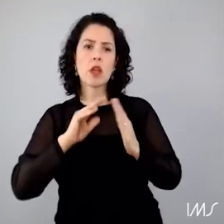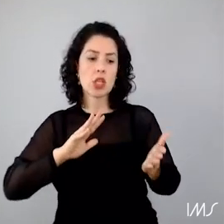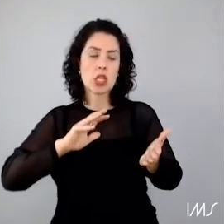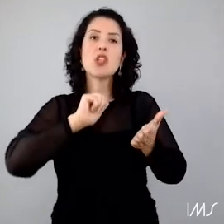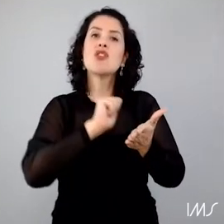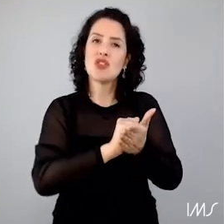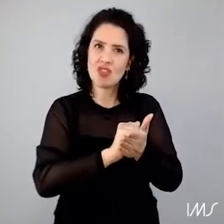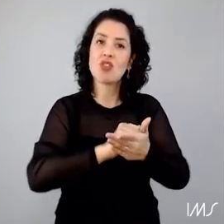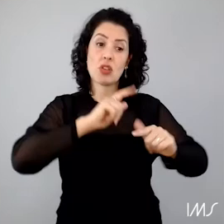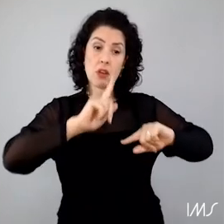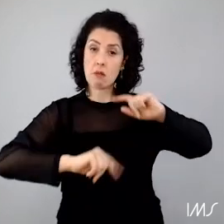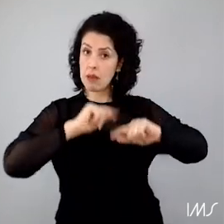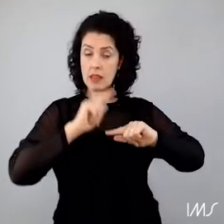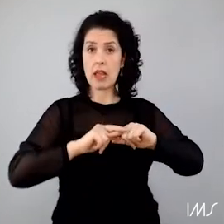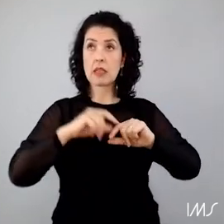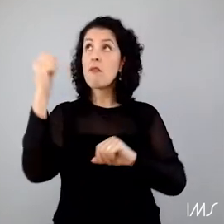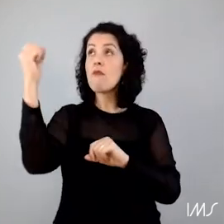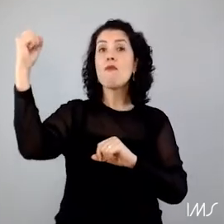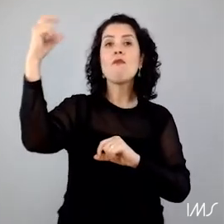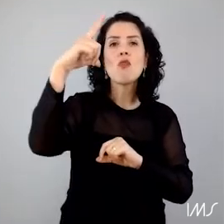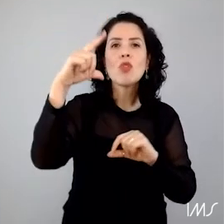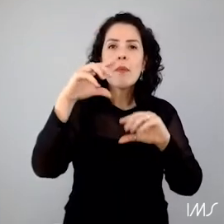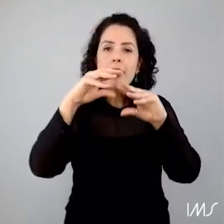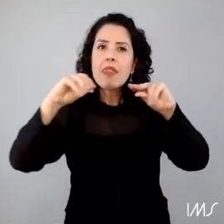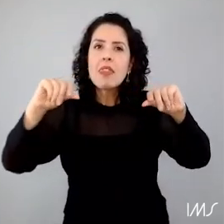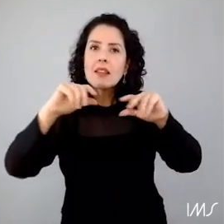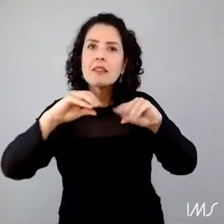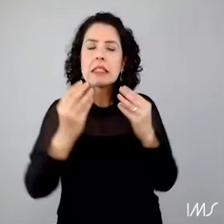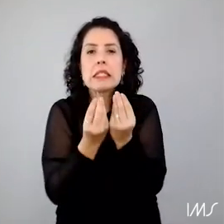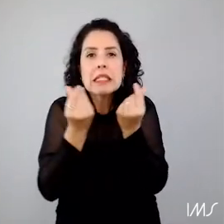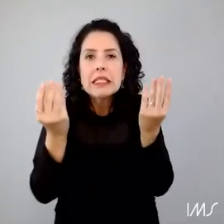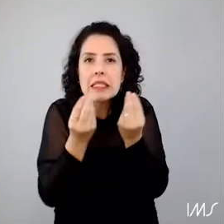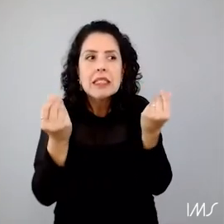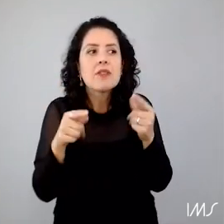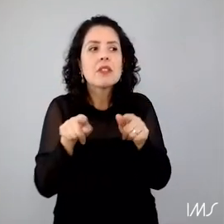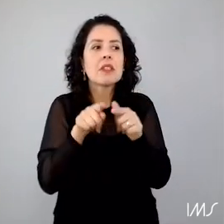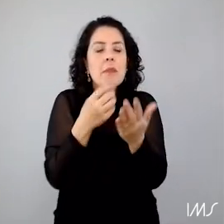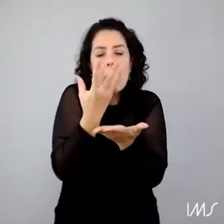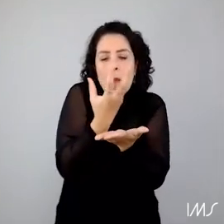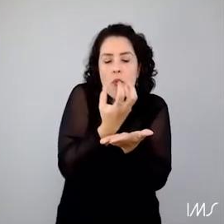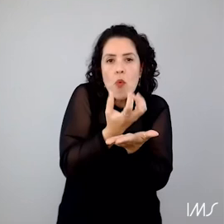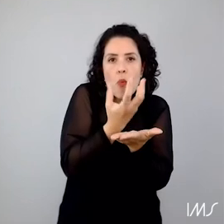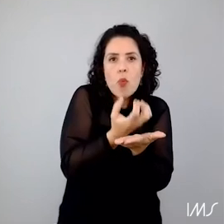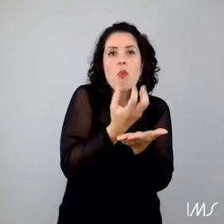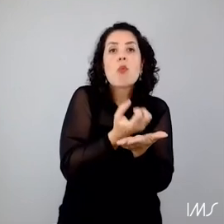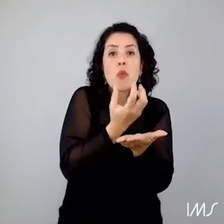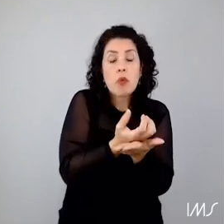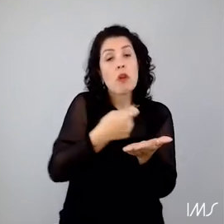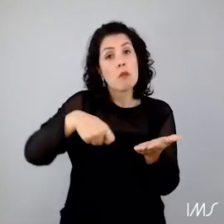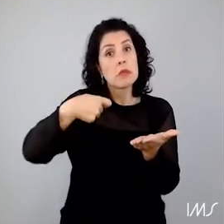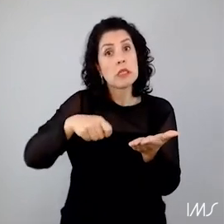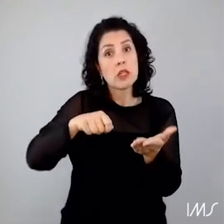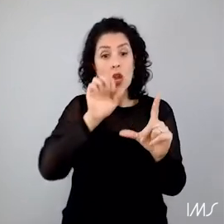construídas, né, quer dizer, pela especificidade do aparato, por essa sua relação de projeção interna de imagens. É claro